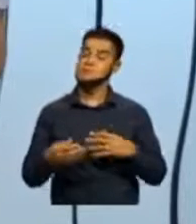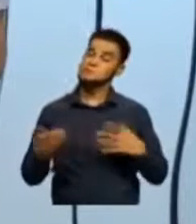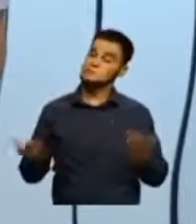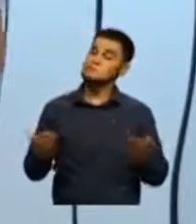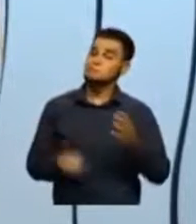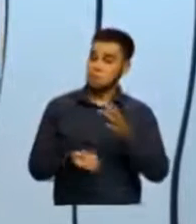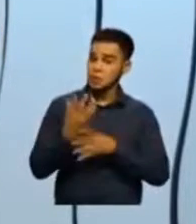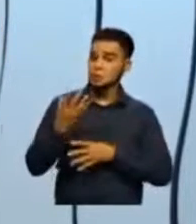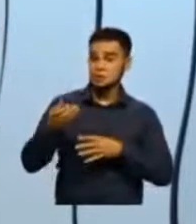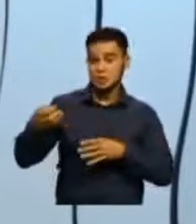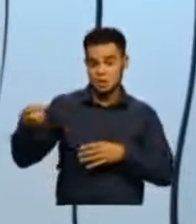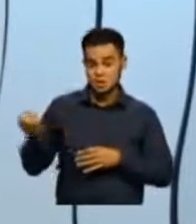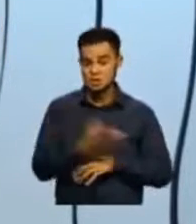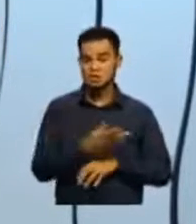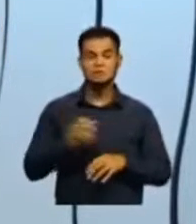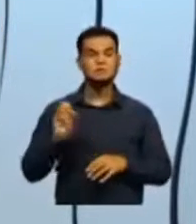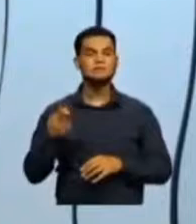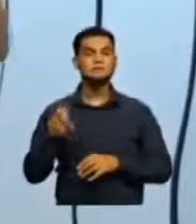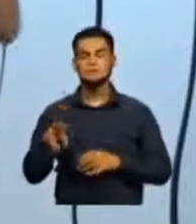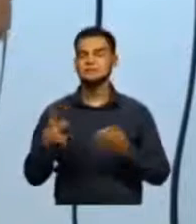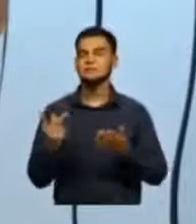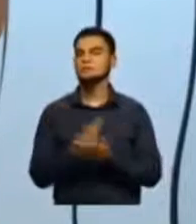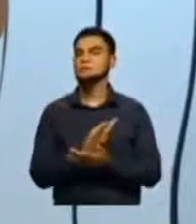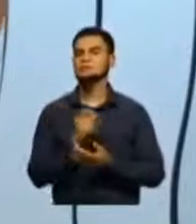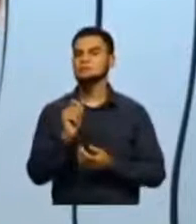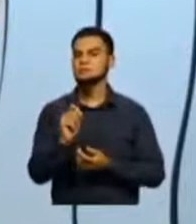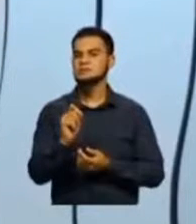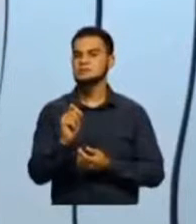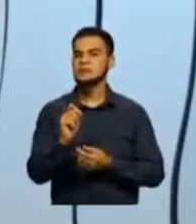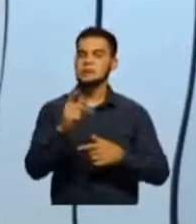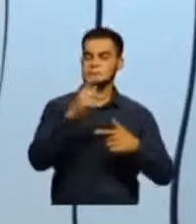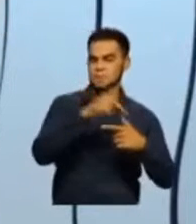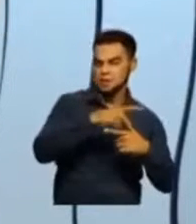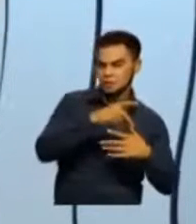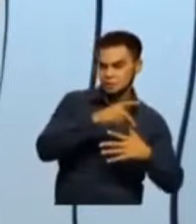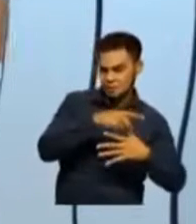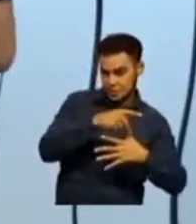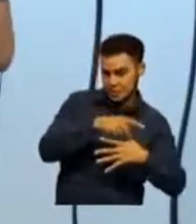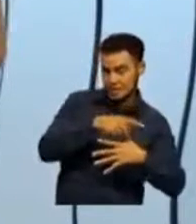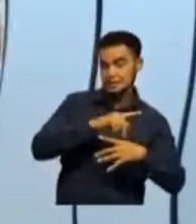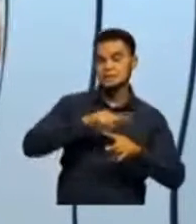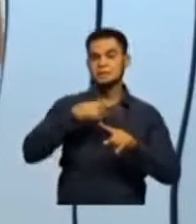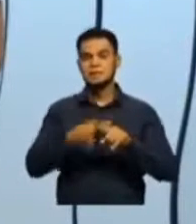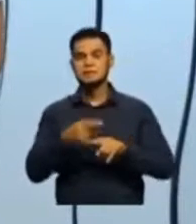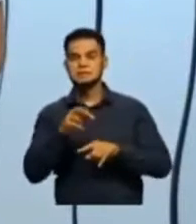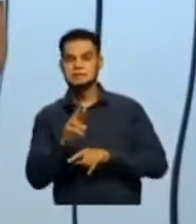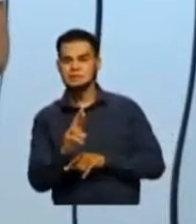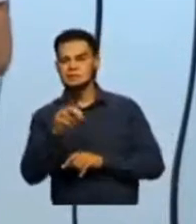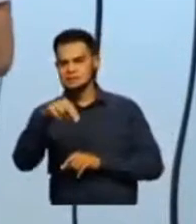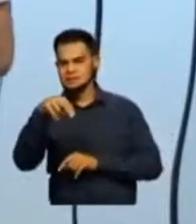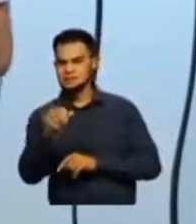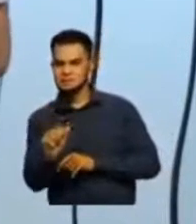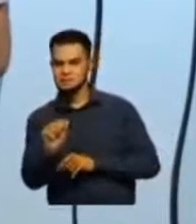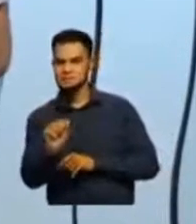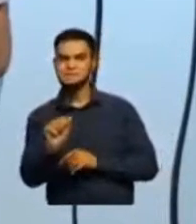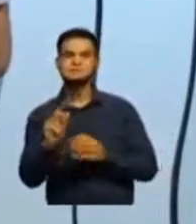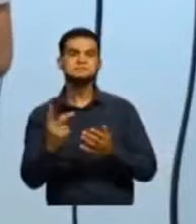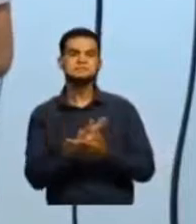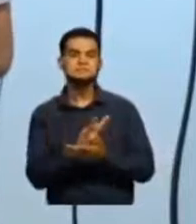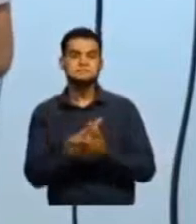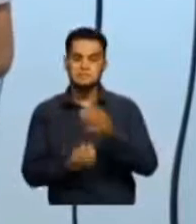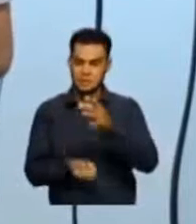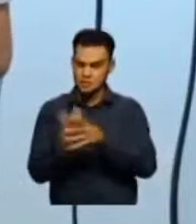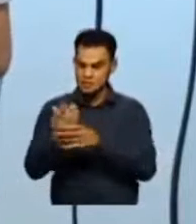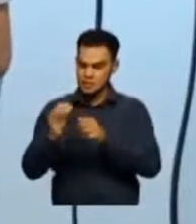vírus, então, ocorreu junto proteína, RNA viral, formou a